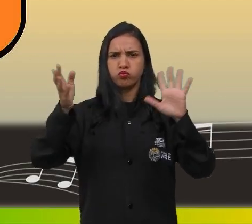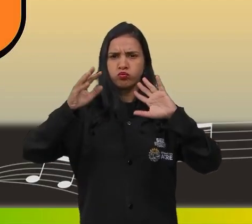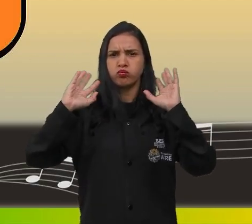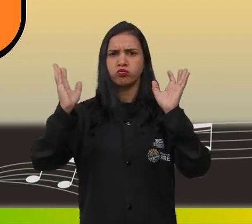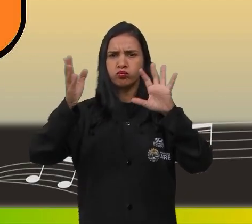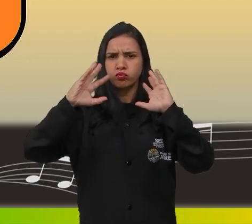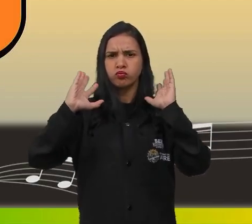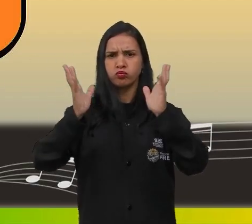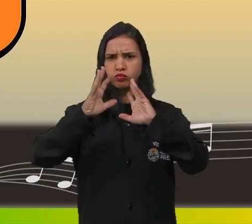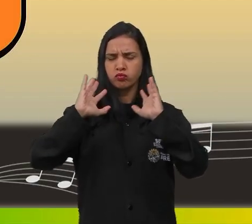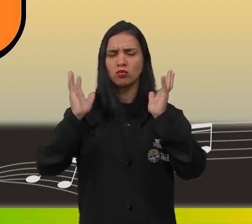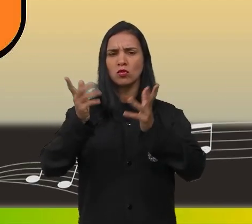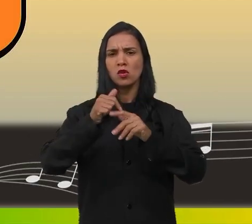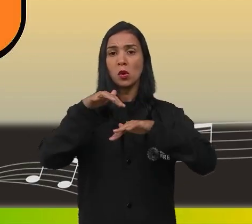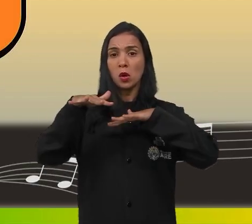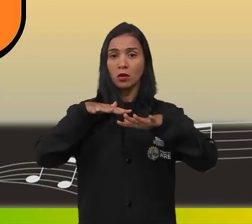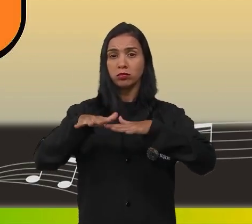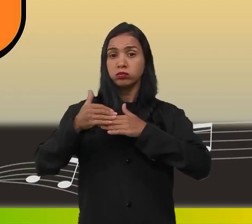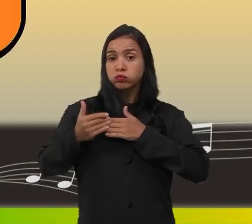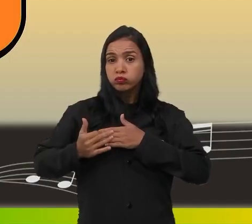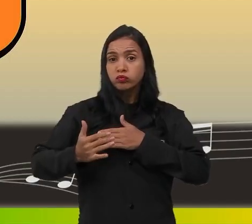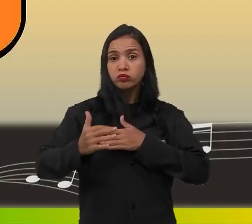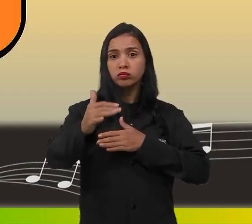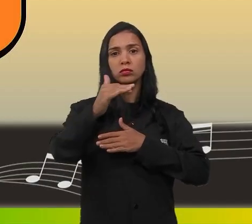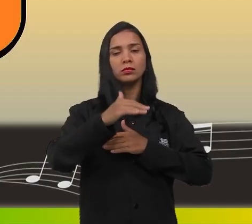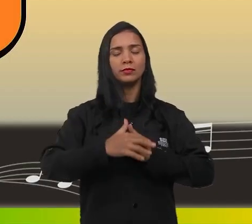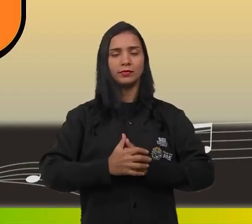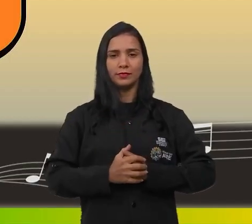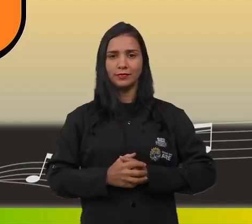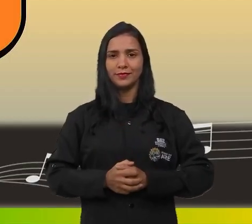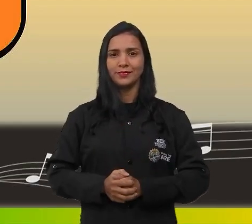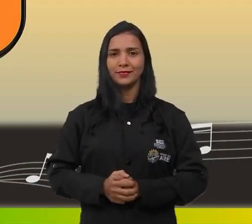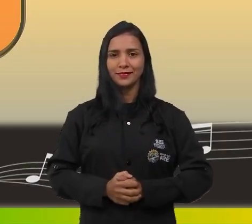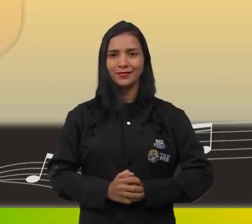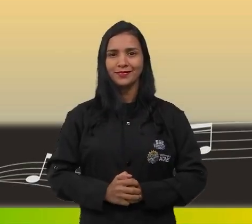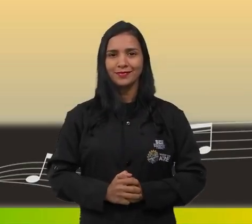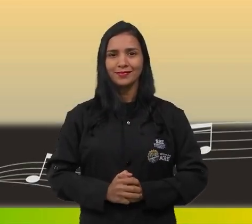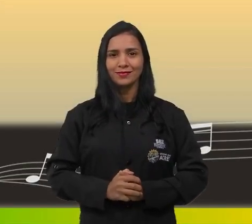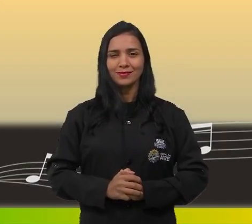essa vibração, por mais tempo. Muito bem.